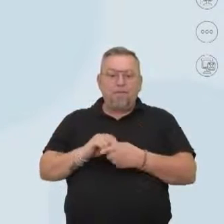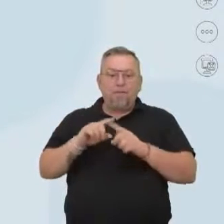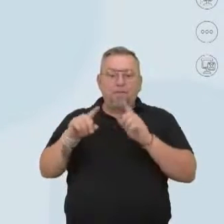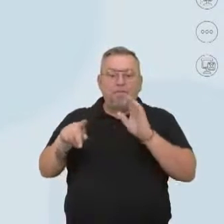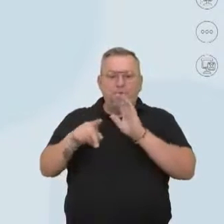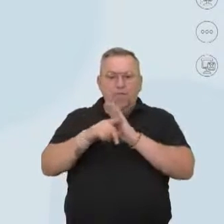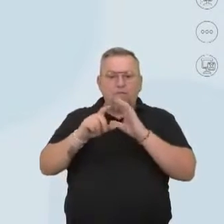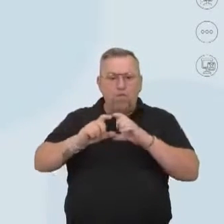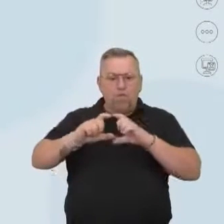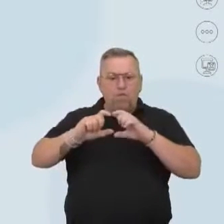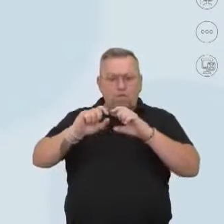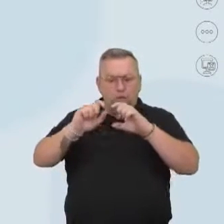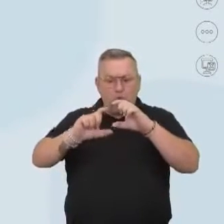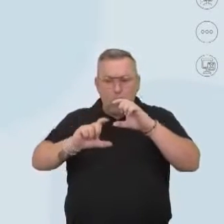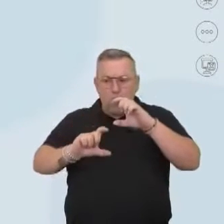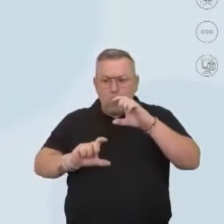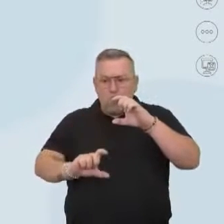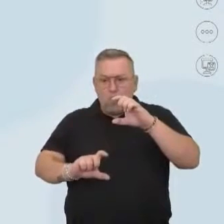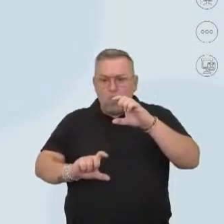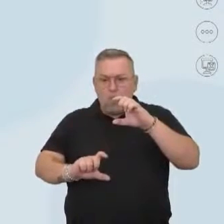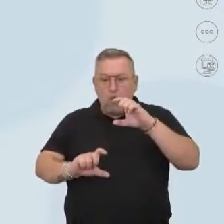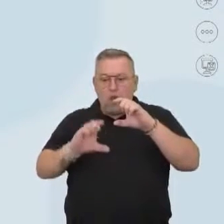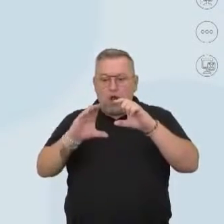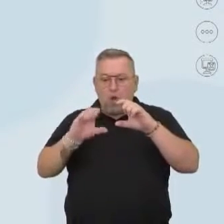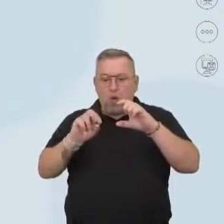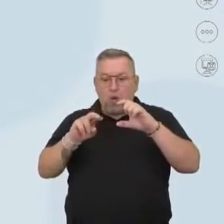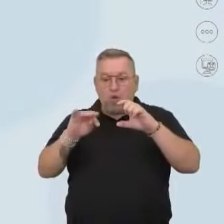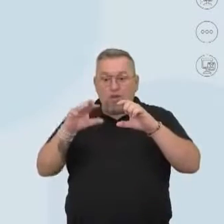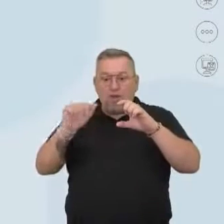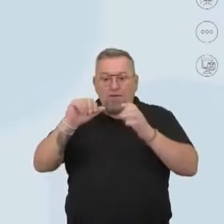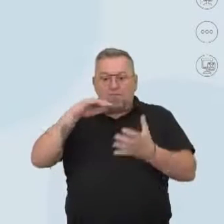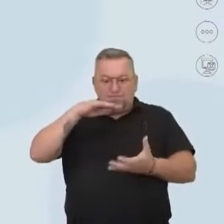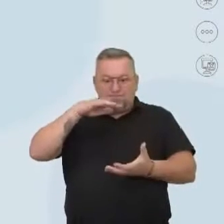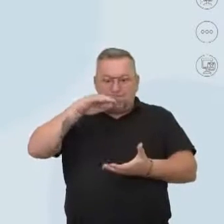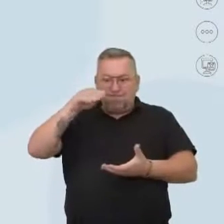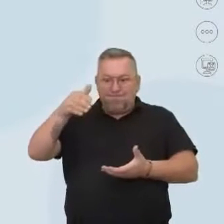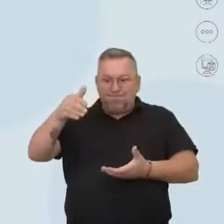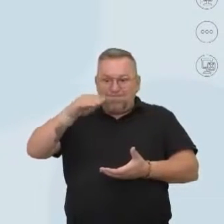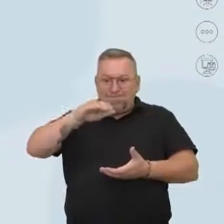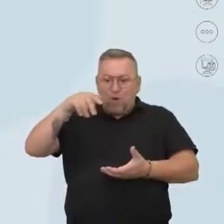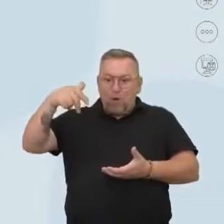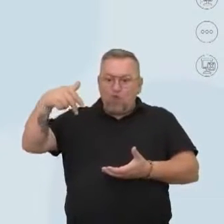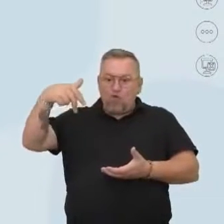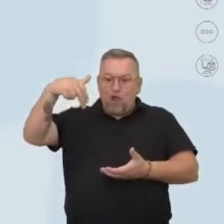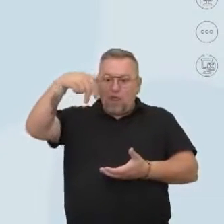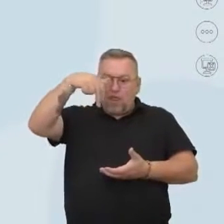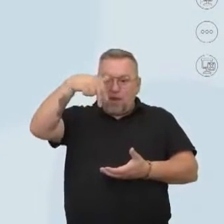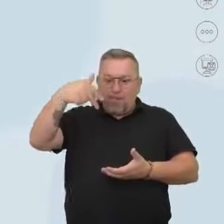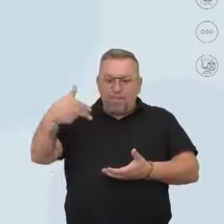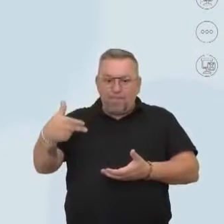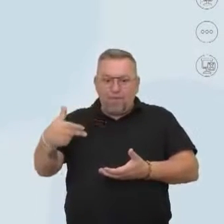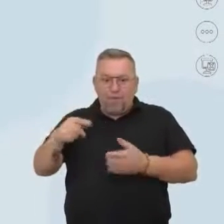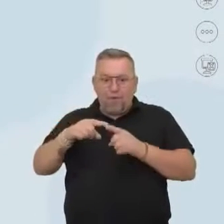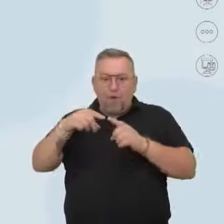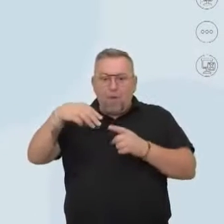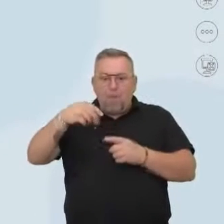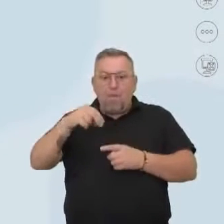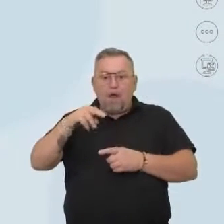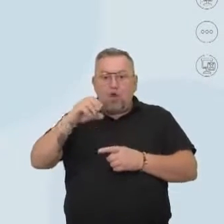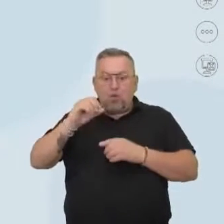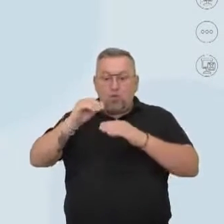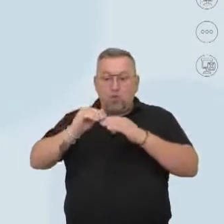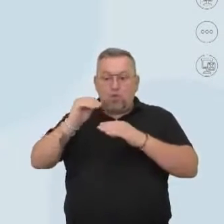espaços maiores, né, tendo aí a parte da crosta terrestre, onde está a superfície, né, o manto, que é dividido em manto